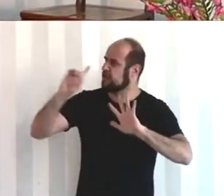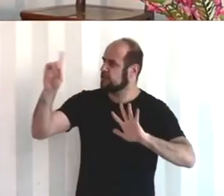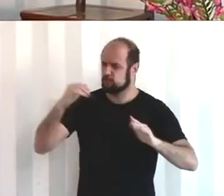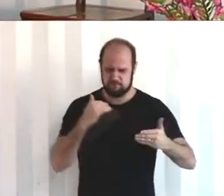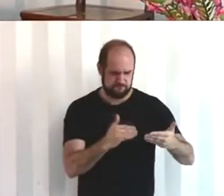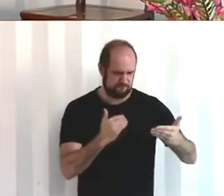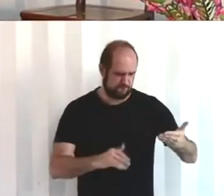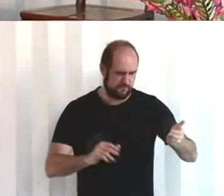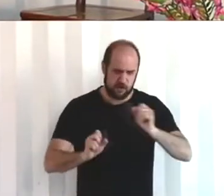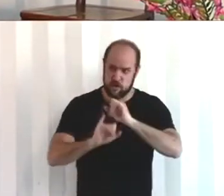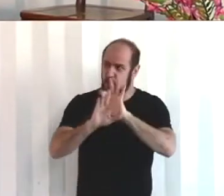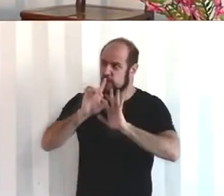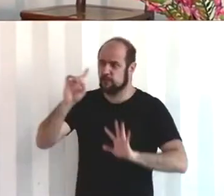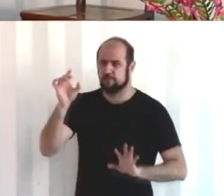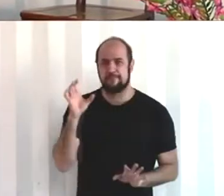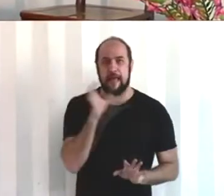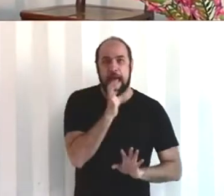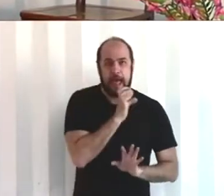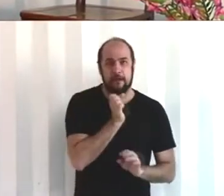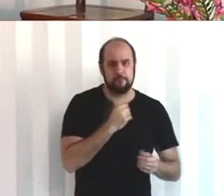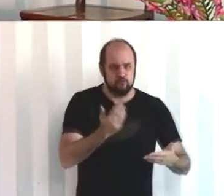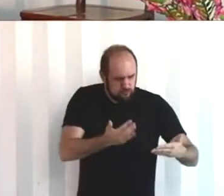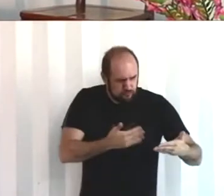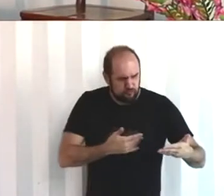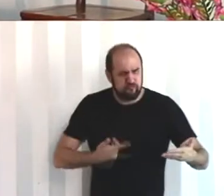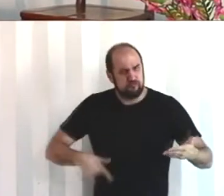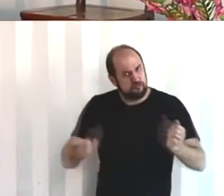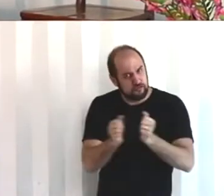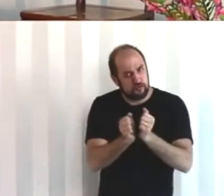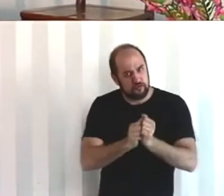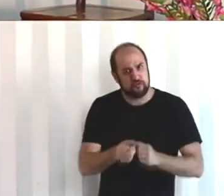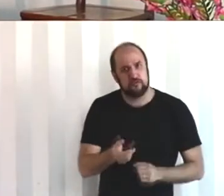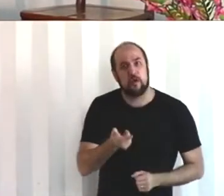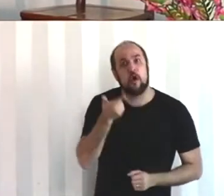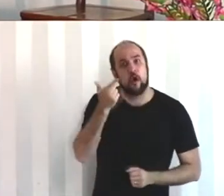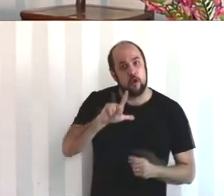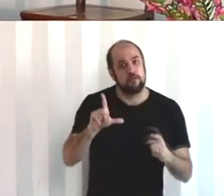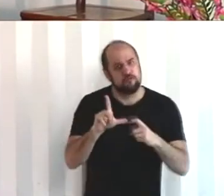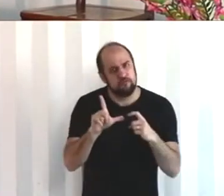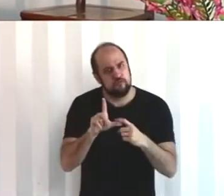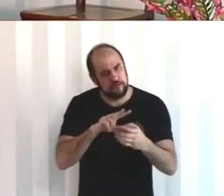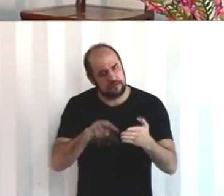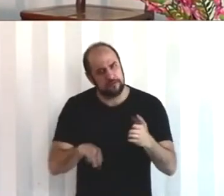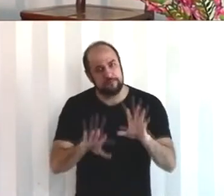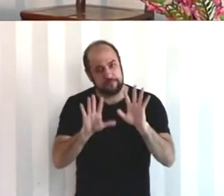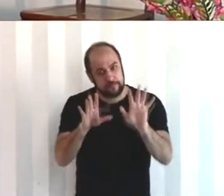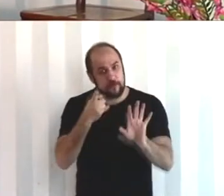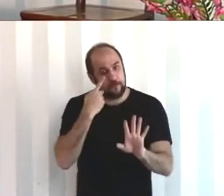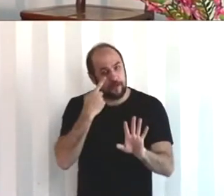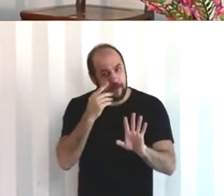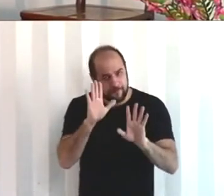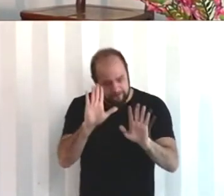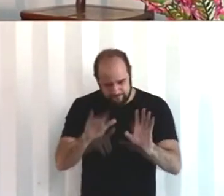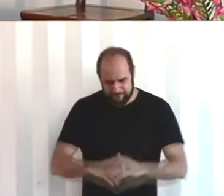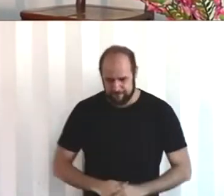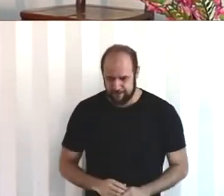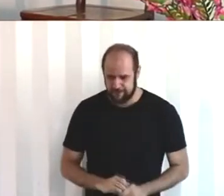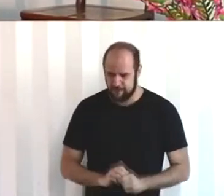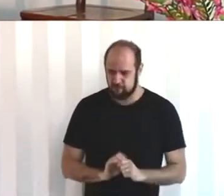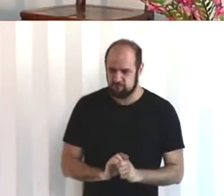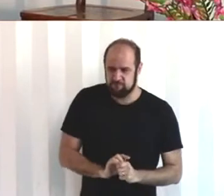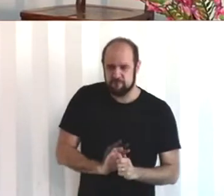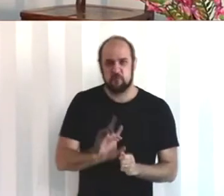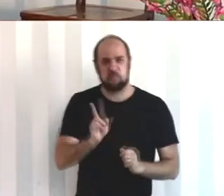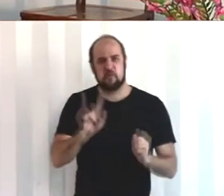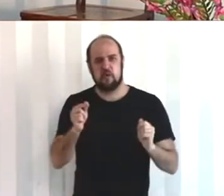vocês, portanto eu quero te convidar a voltar no Evangelho de Lucas. Olha que coisa linda, igreja, isso aqui não é coincidência não,